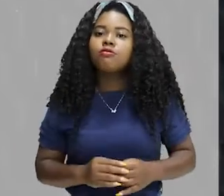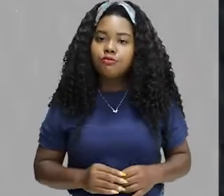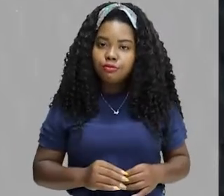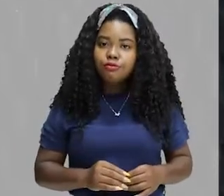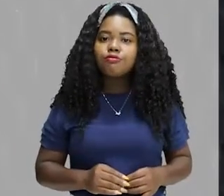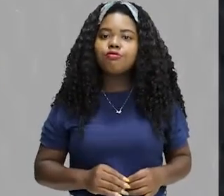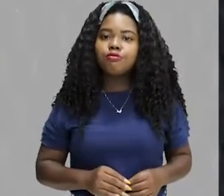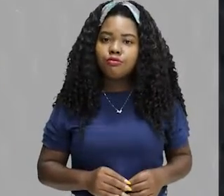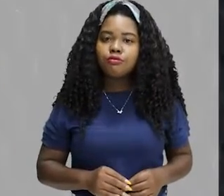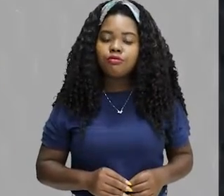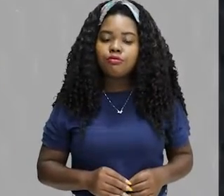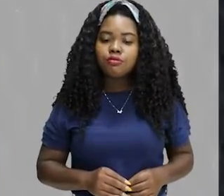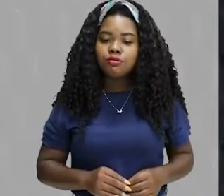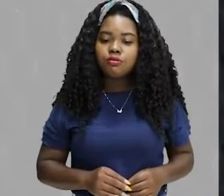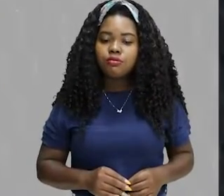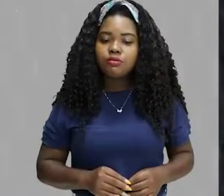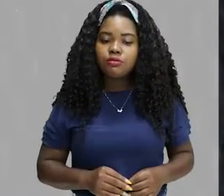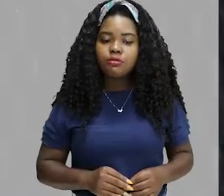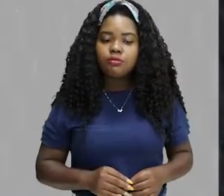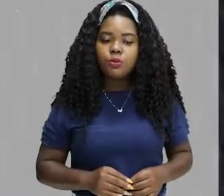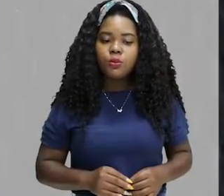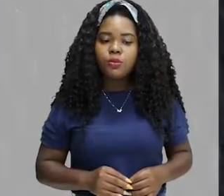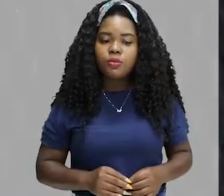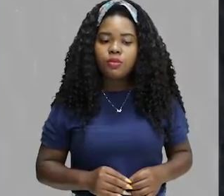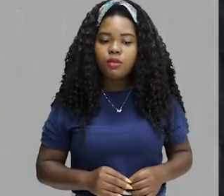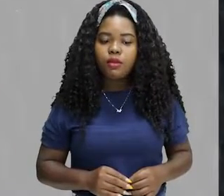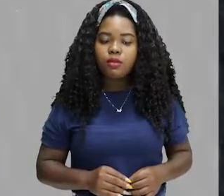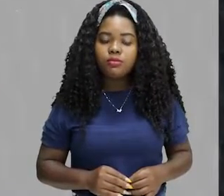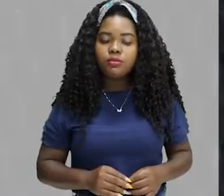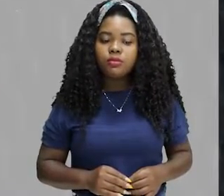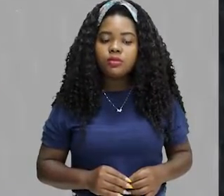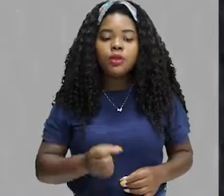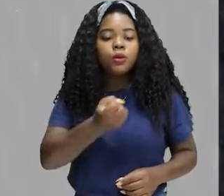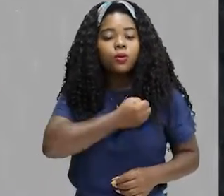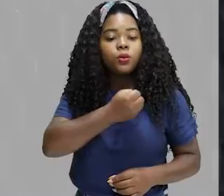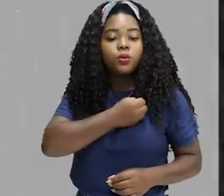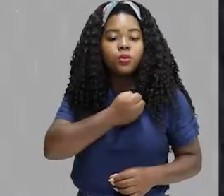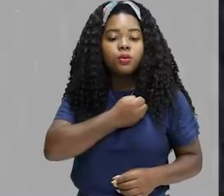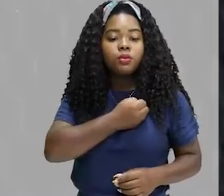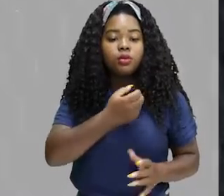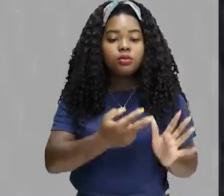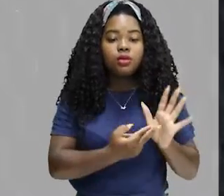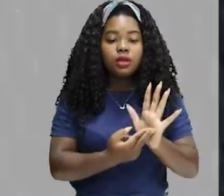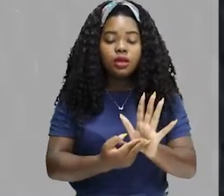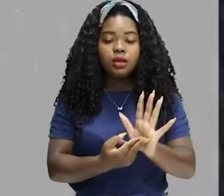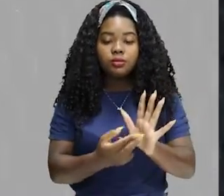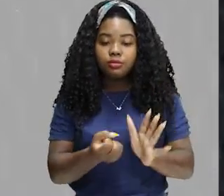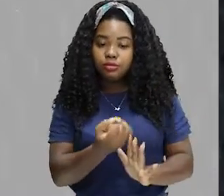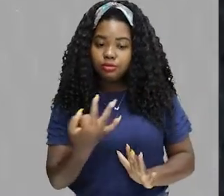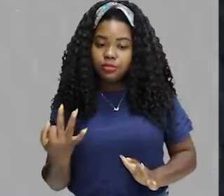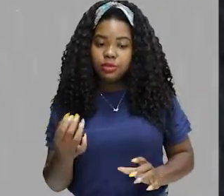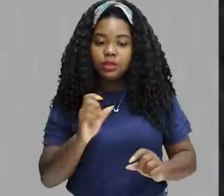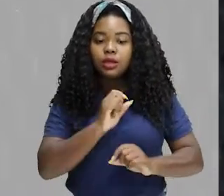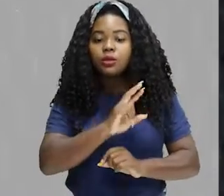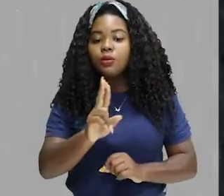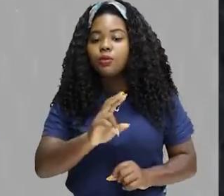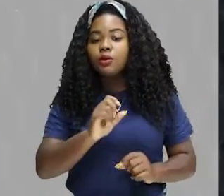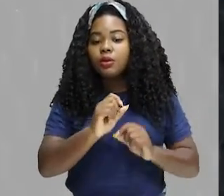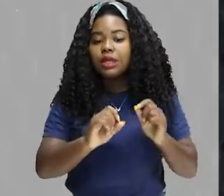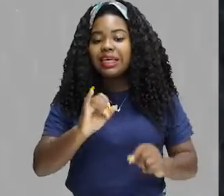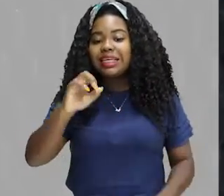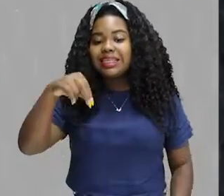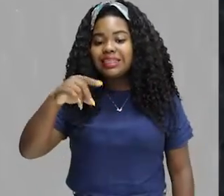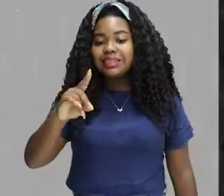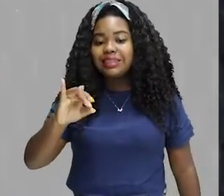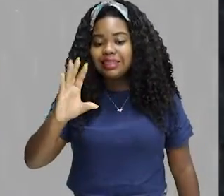Compõem, né, formam aquela substância. O número que indica essa quantidade de átomos é chamado de índice. Então,